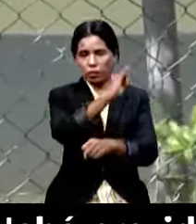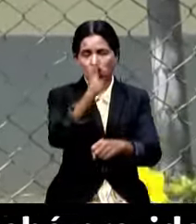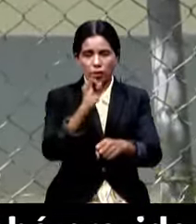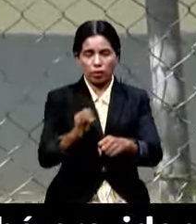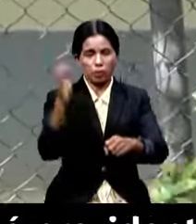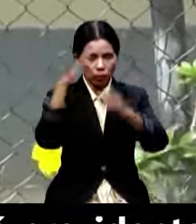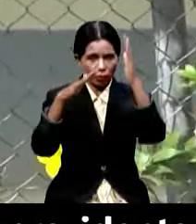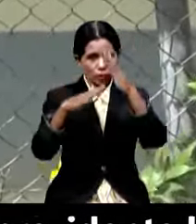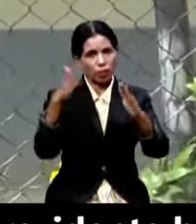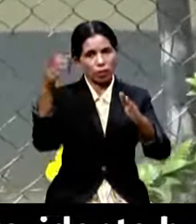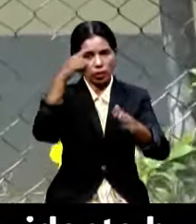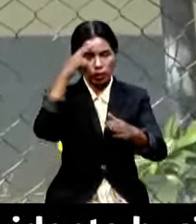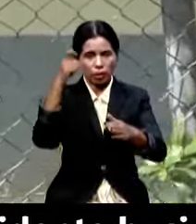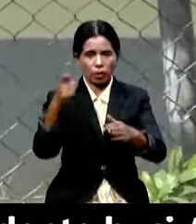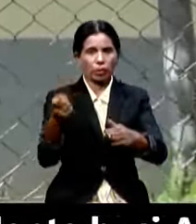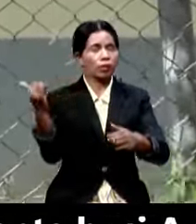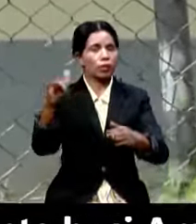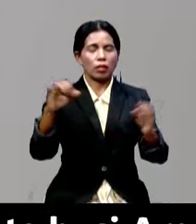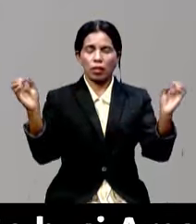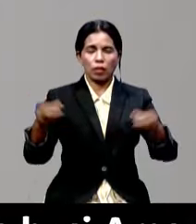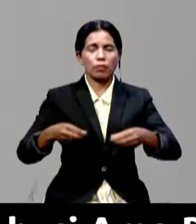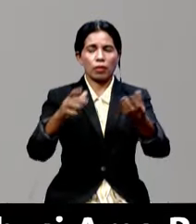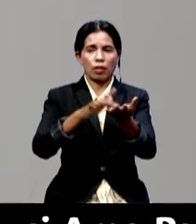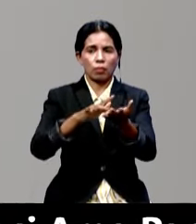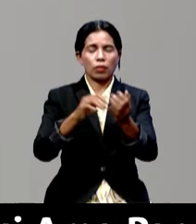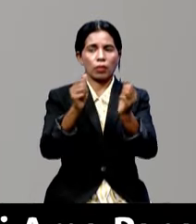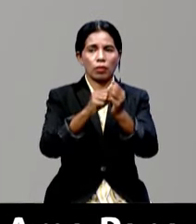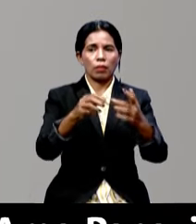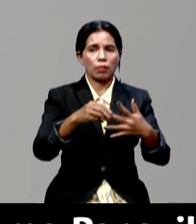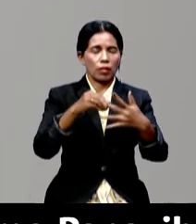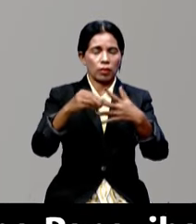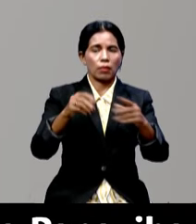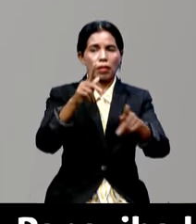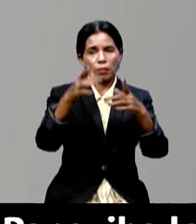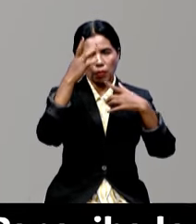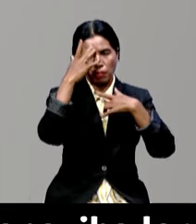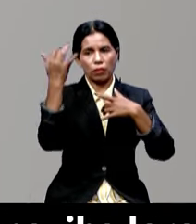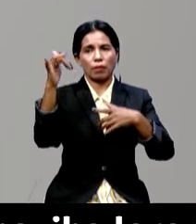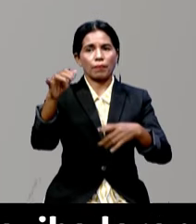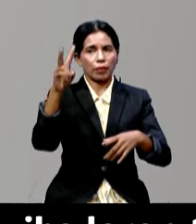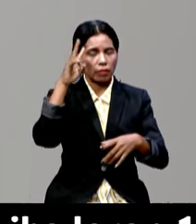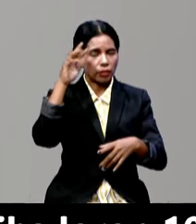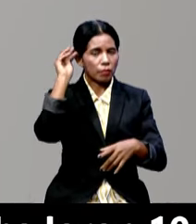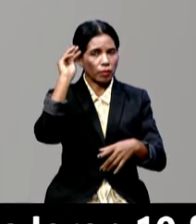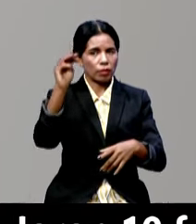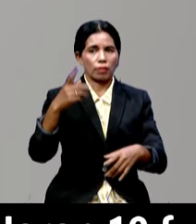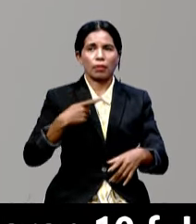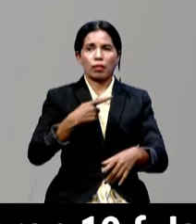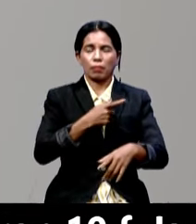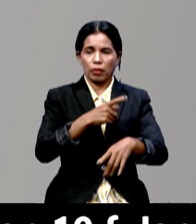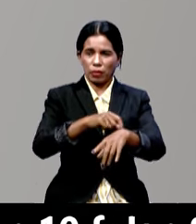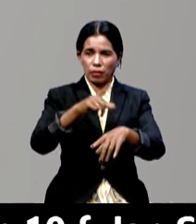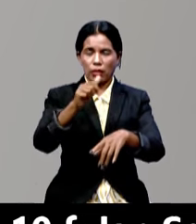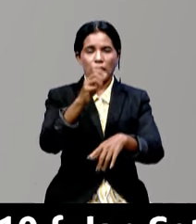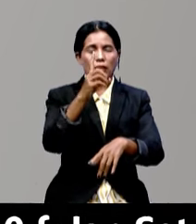ba problema ne tamba durante ne sira la foi moruk ho plastiko ba pasyente sira. Antes ne vice-ministro asunto parlamentar Aderito